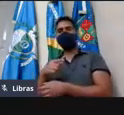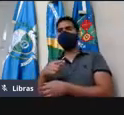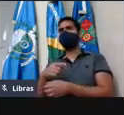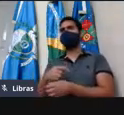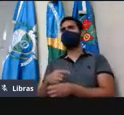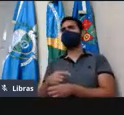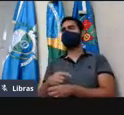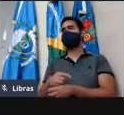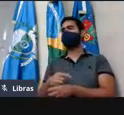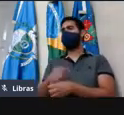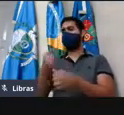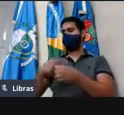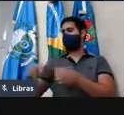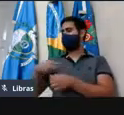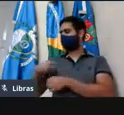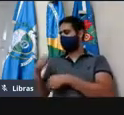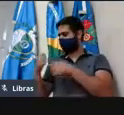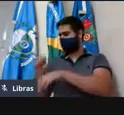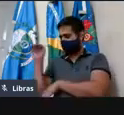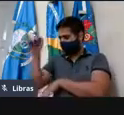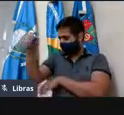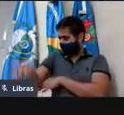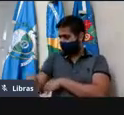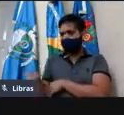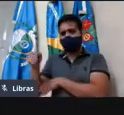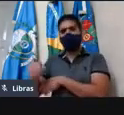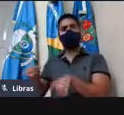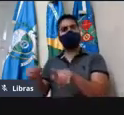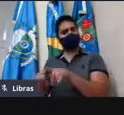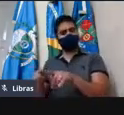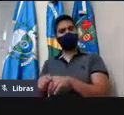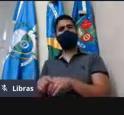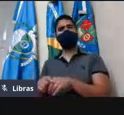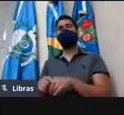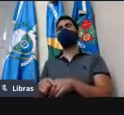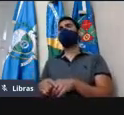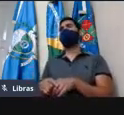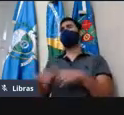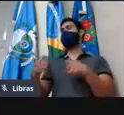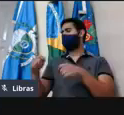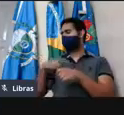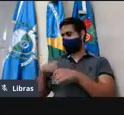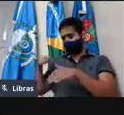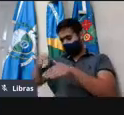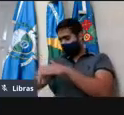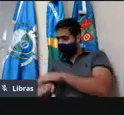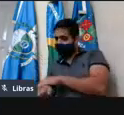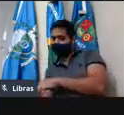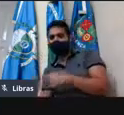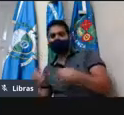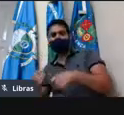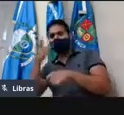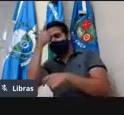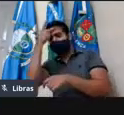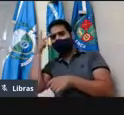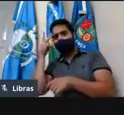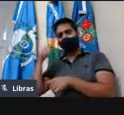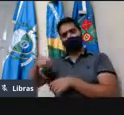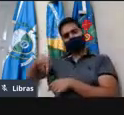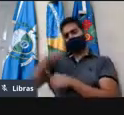a máquina dentro da valeta. Então a nossa cidade também merece uma maquinazinha que entra dentro, não precisa mais as